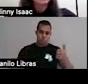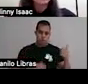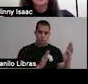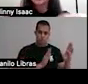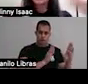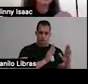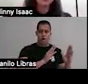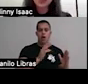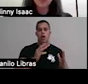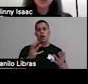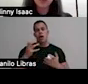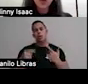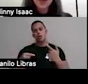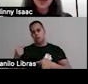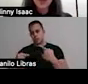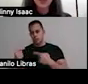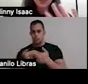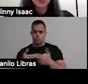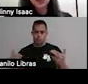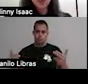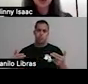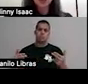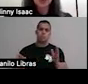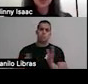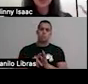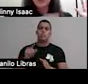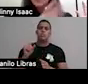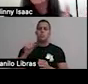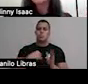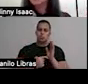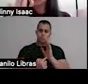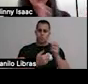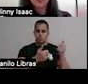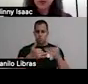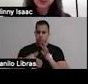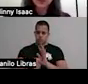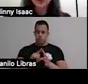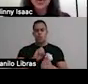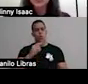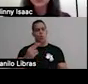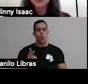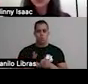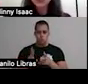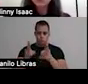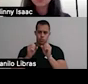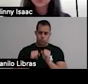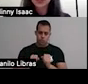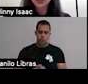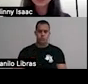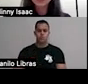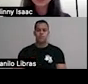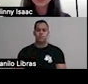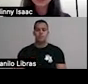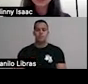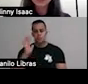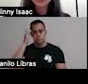preferem já discutir algo em relação ao que eu já mostrei prévio, ou se eu posso dar continuidade.